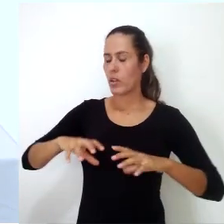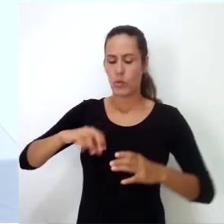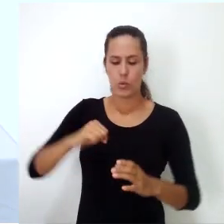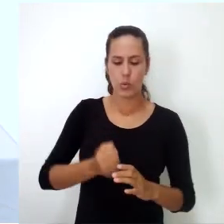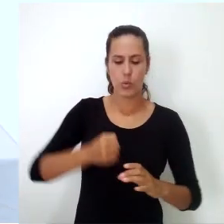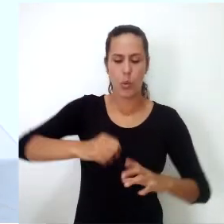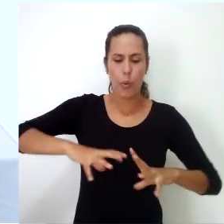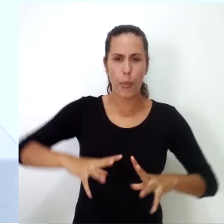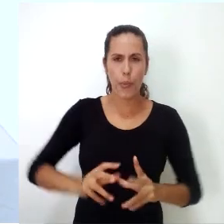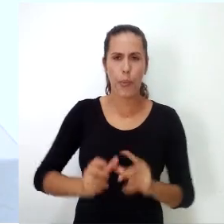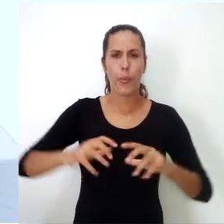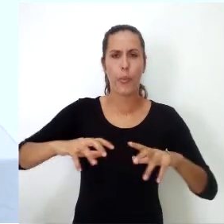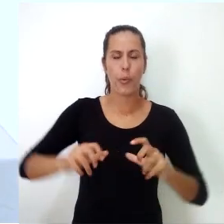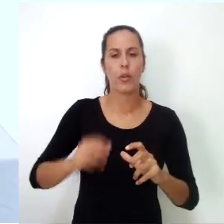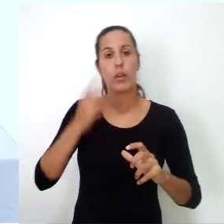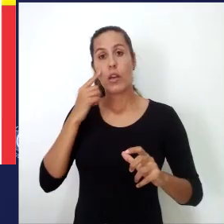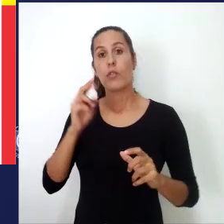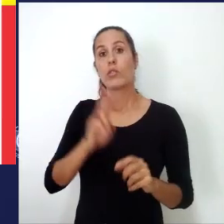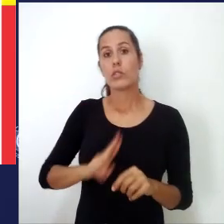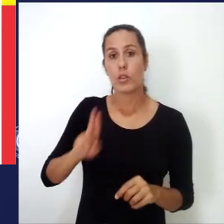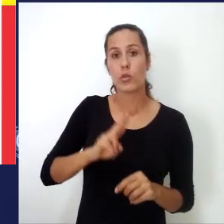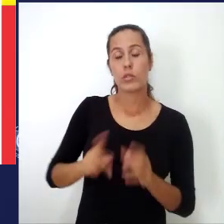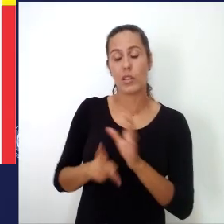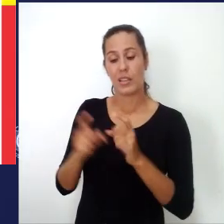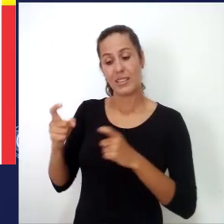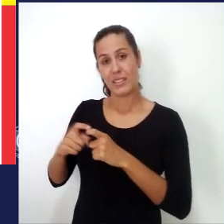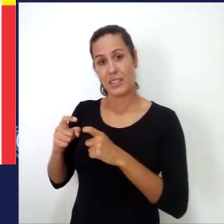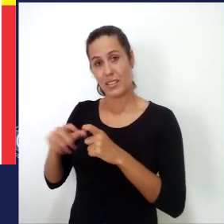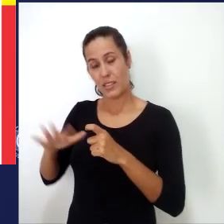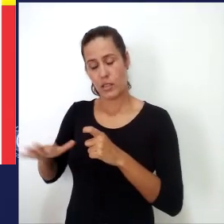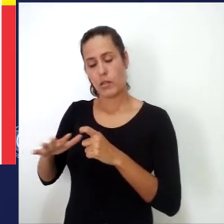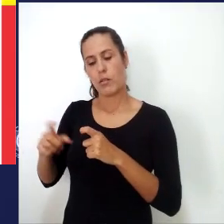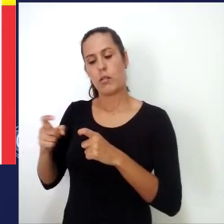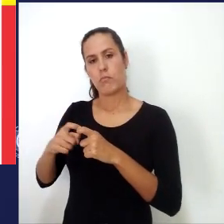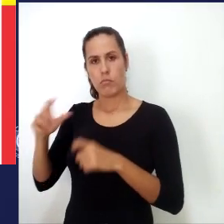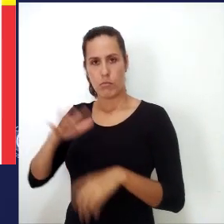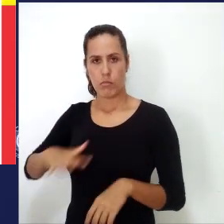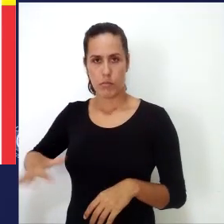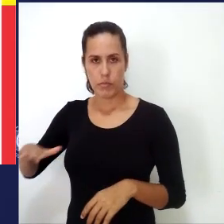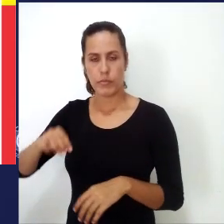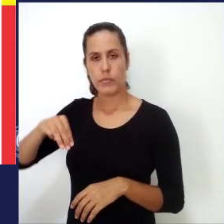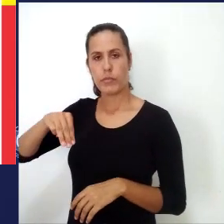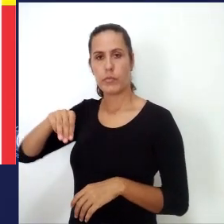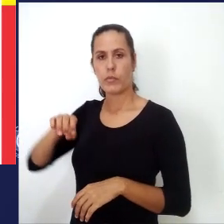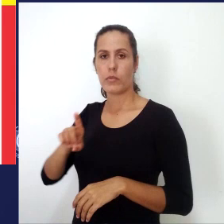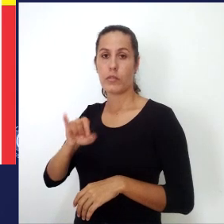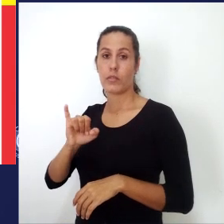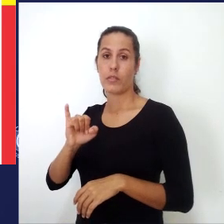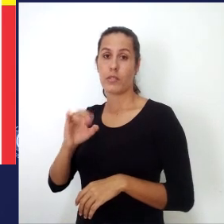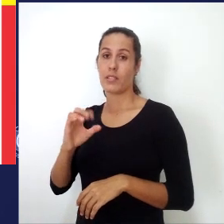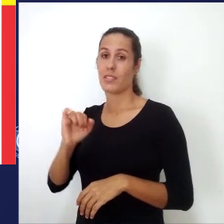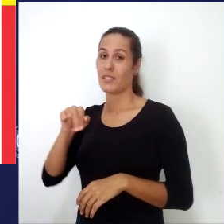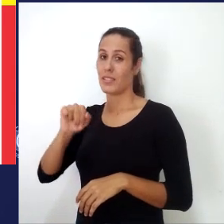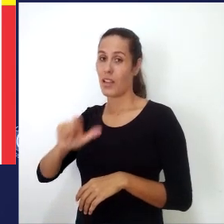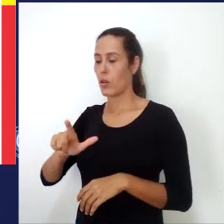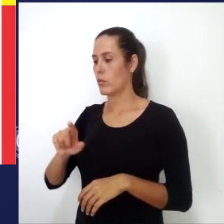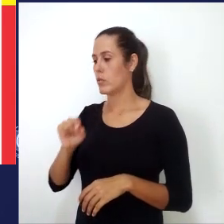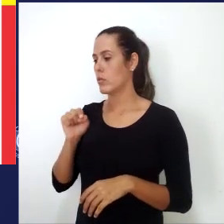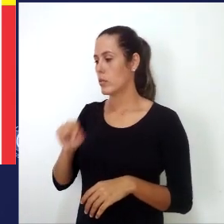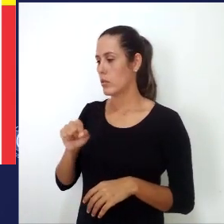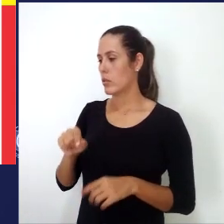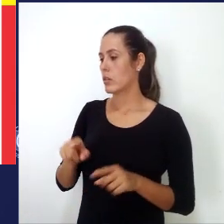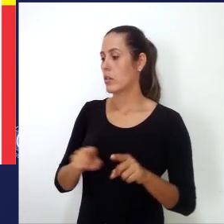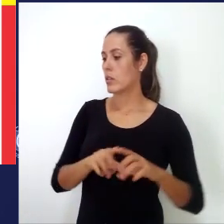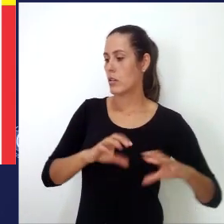a maceração do boldo, feito, né, na questão para você utilizar da forma medicinal,